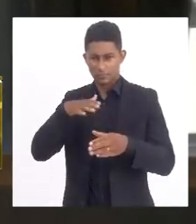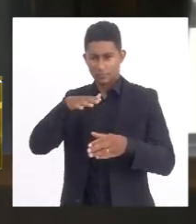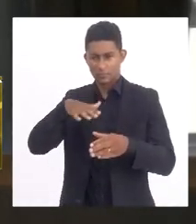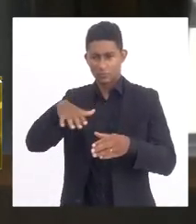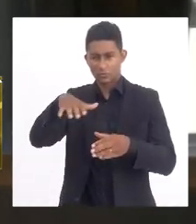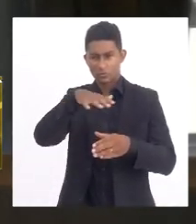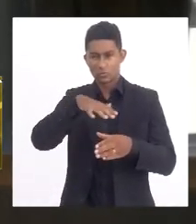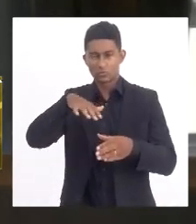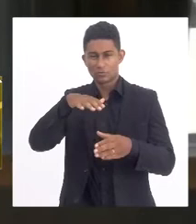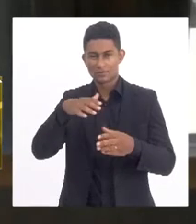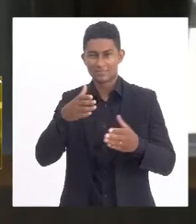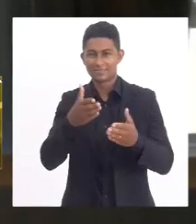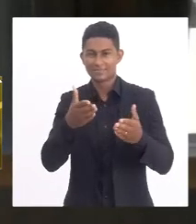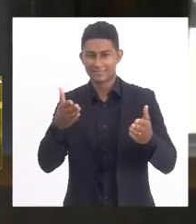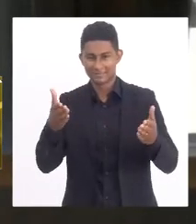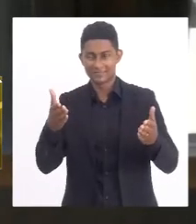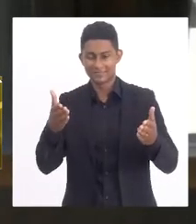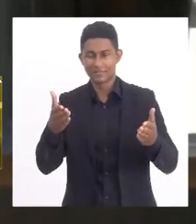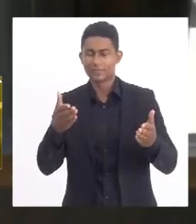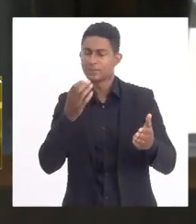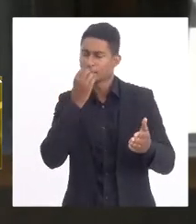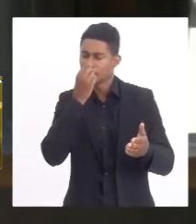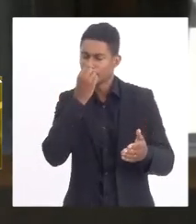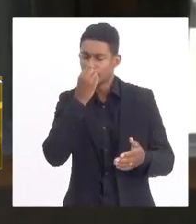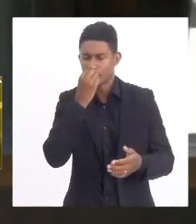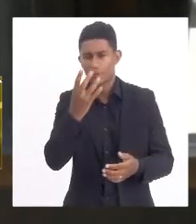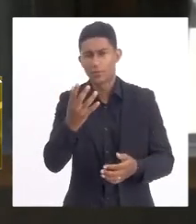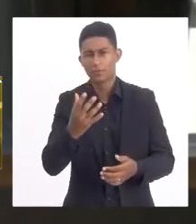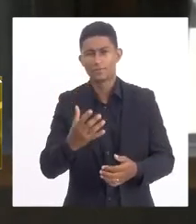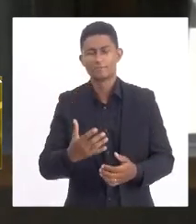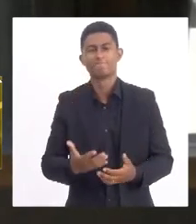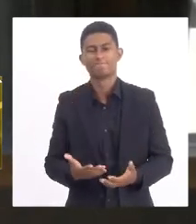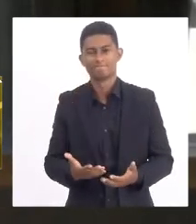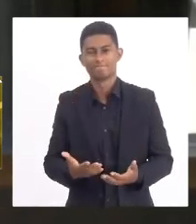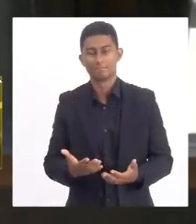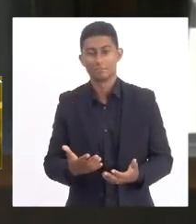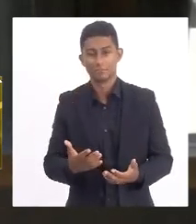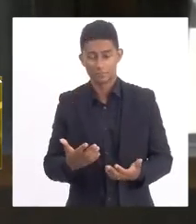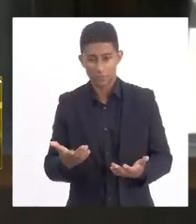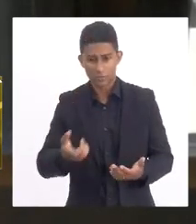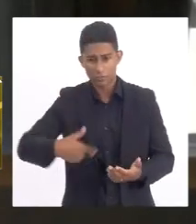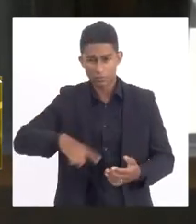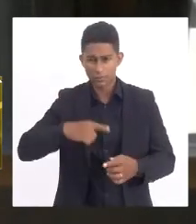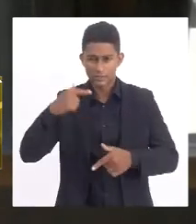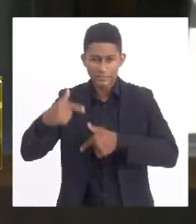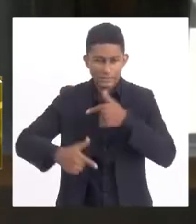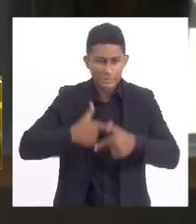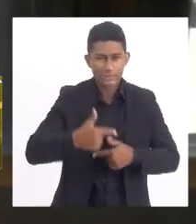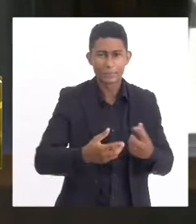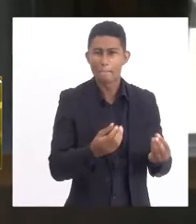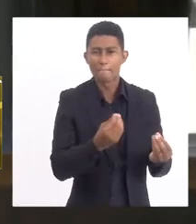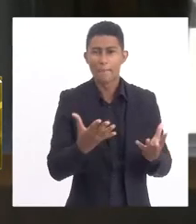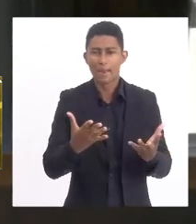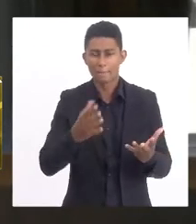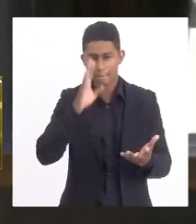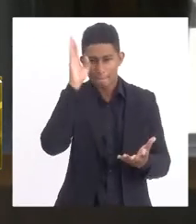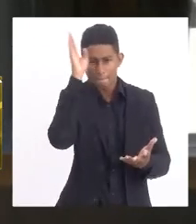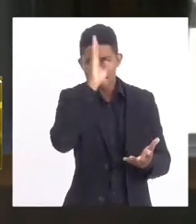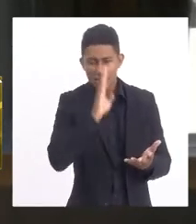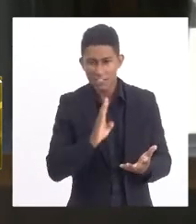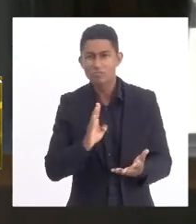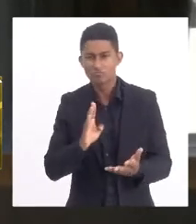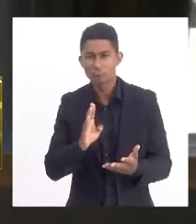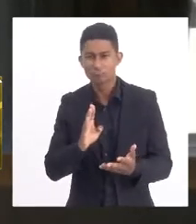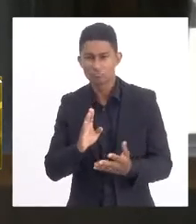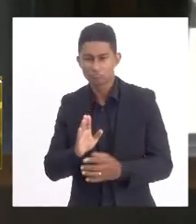está acompanhando agora na Inglaterra é uma satisfação trabalhar pelo nosso país é apoiado